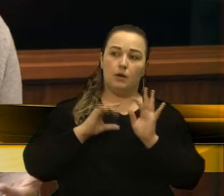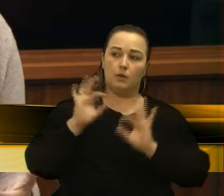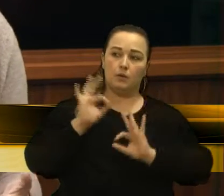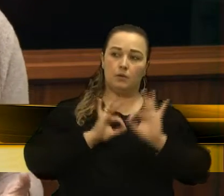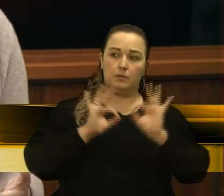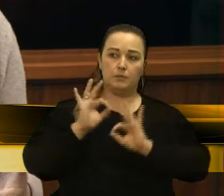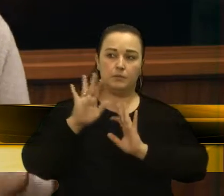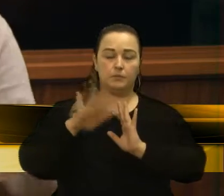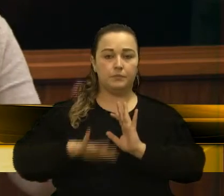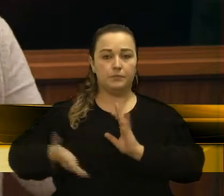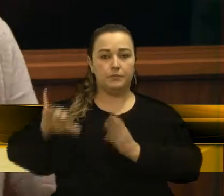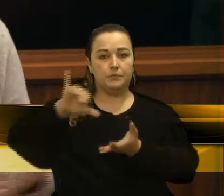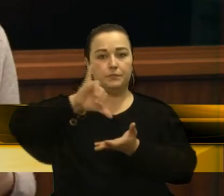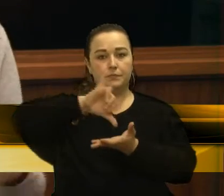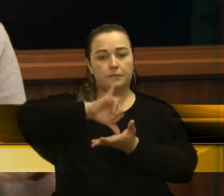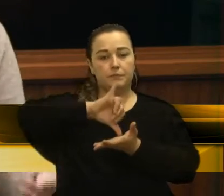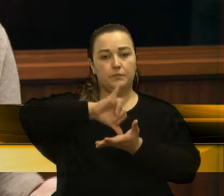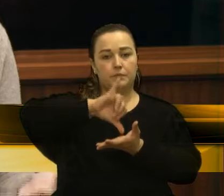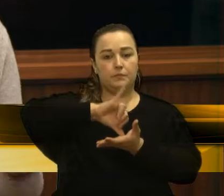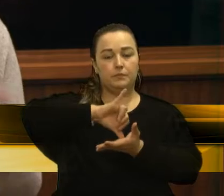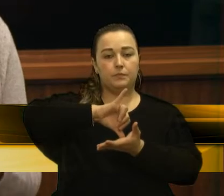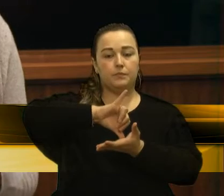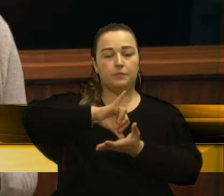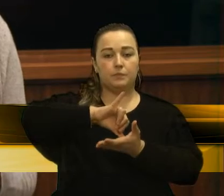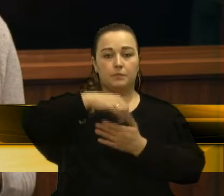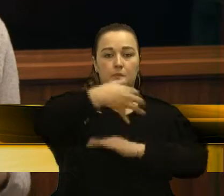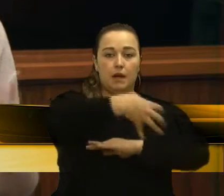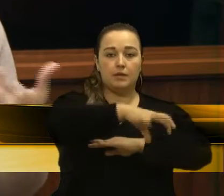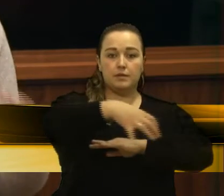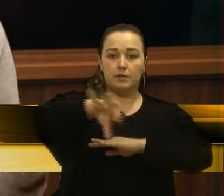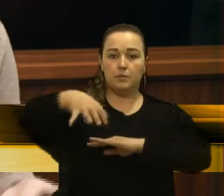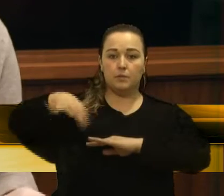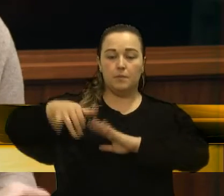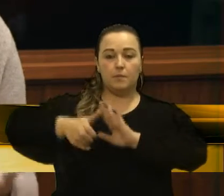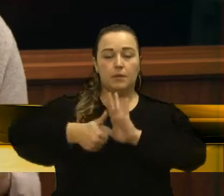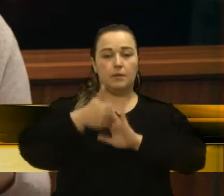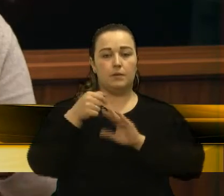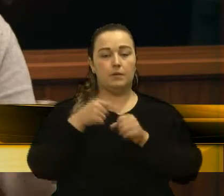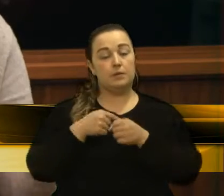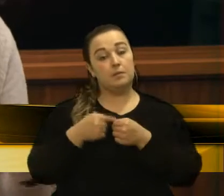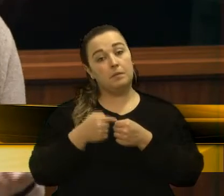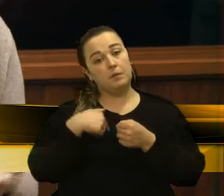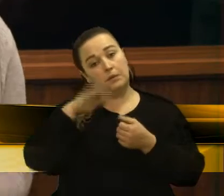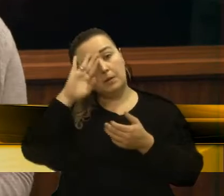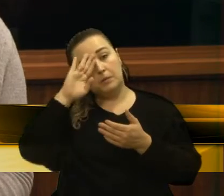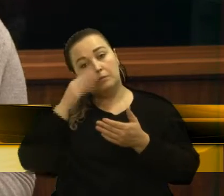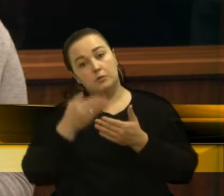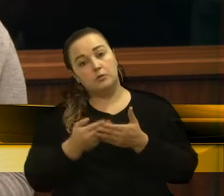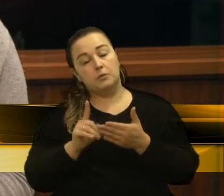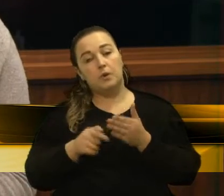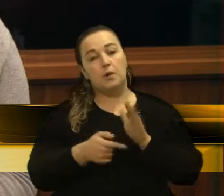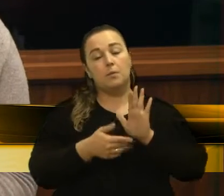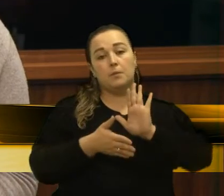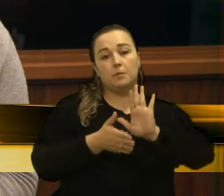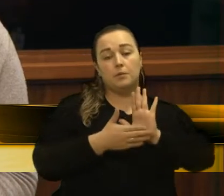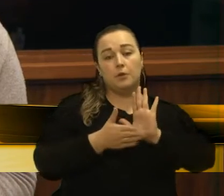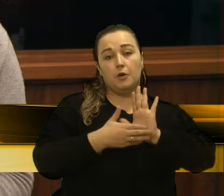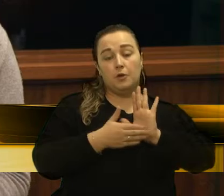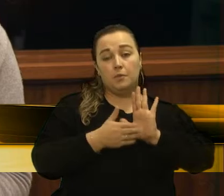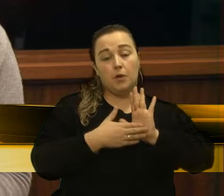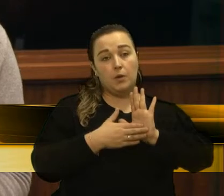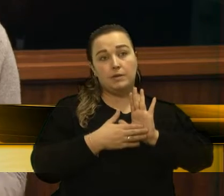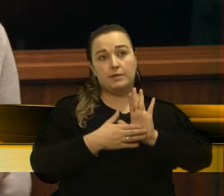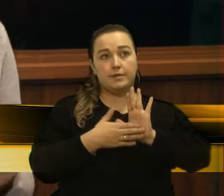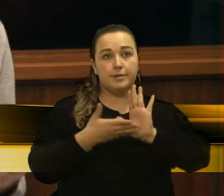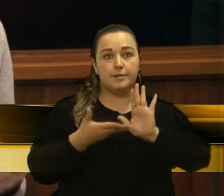forma a distribuir mais a cidade. Talvez fosse uma proposta que, pelo que a gente ouviu no debate da cidade, foi algo